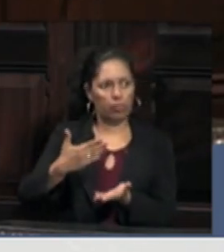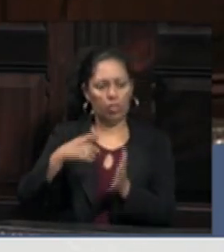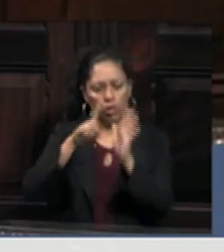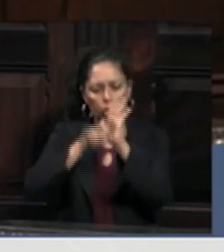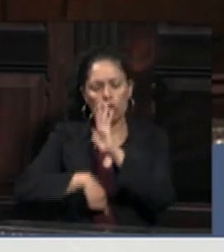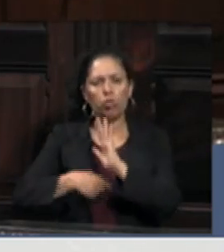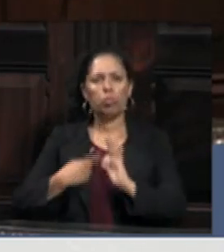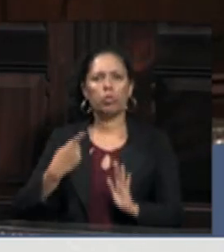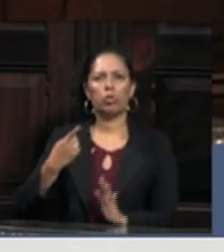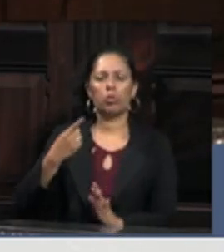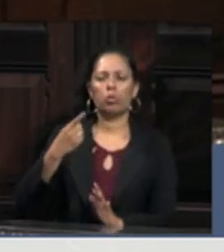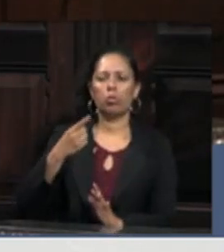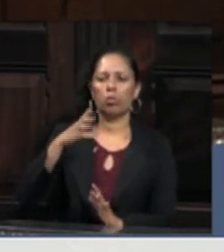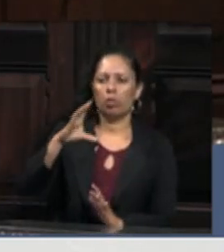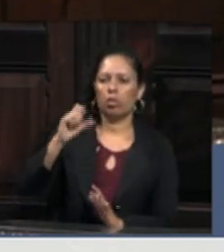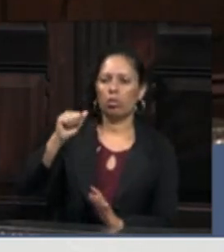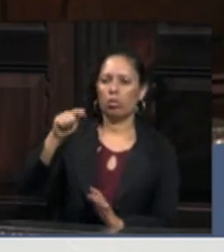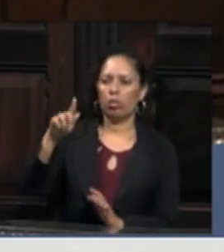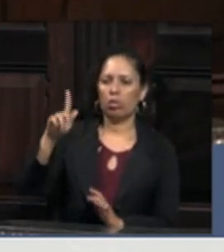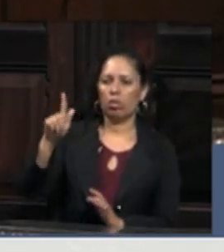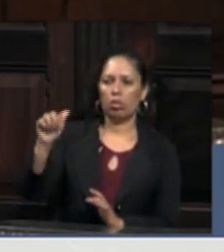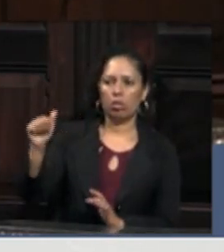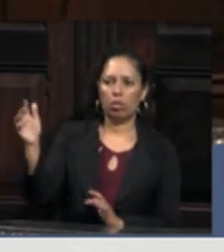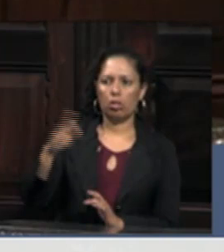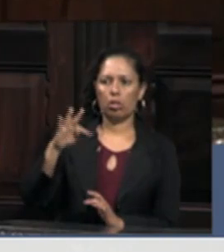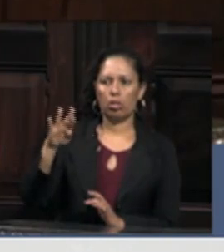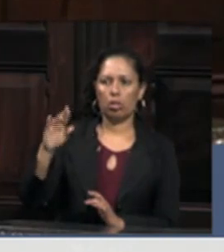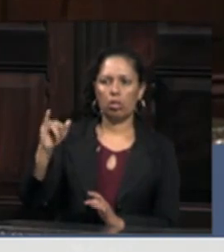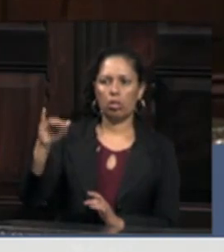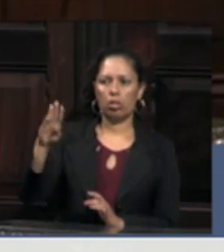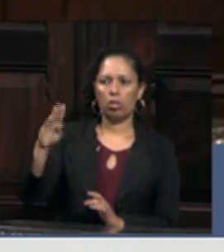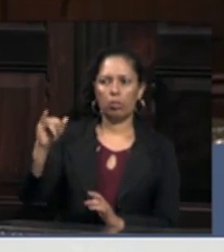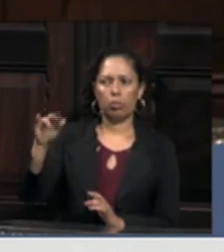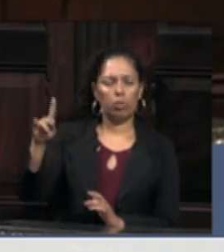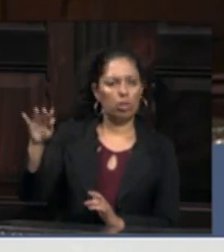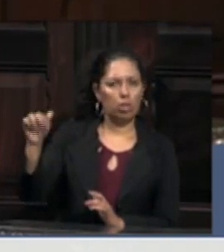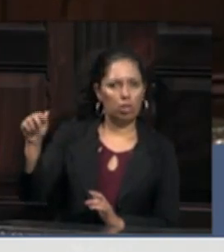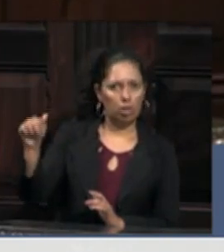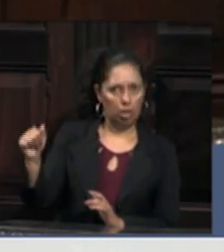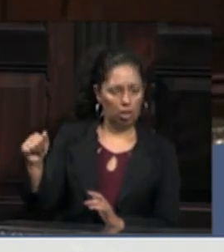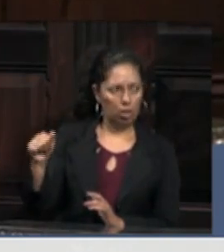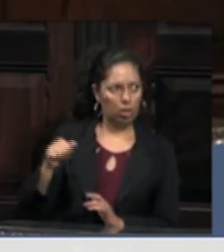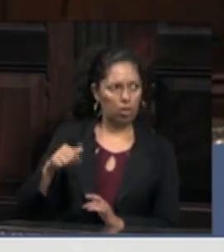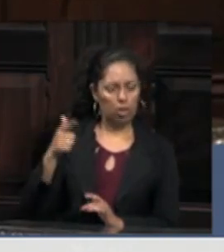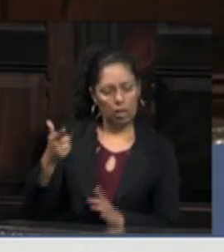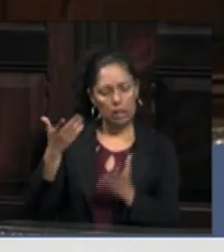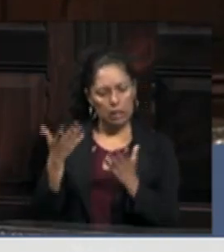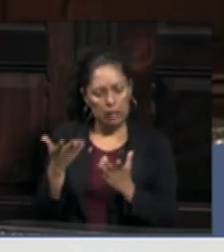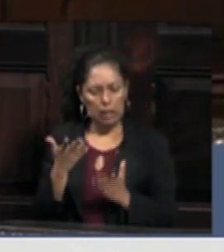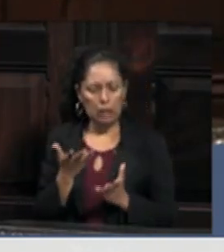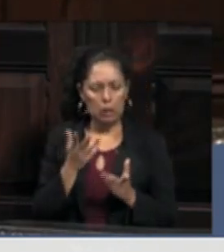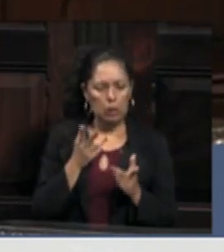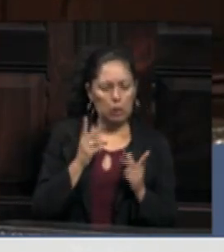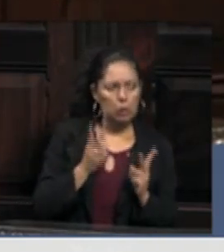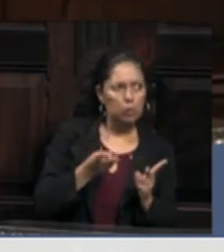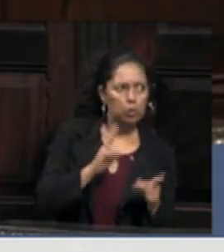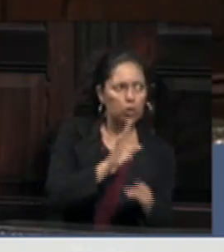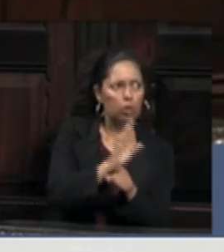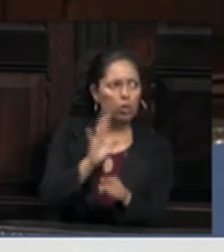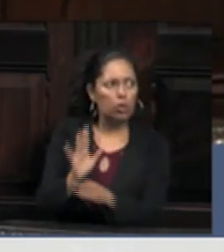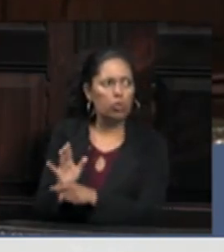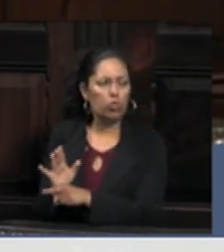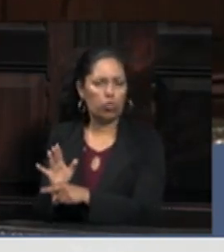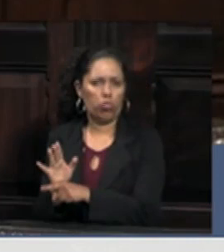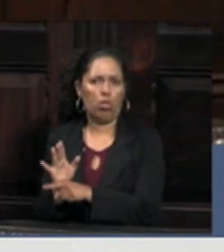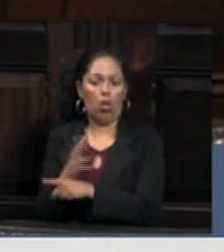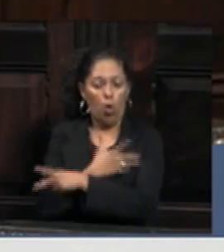tributária, se ele tem o compromisso de manter os investimentos nas áreas previstas no